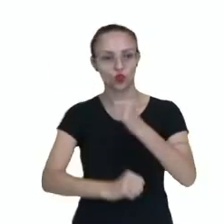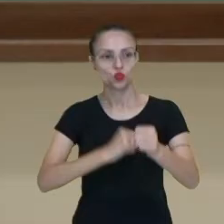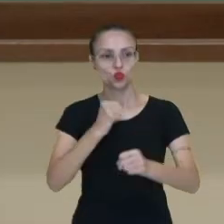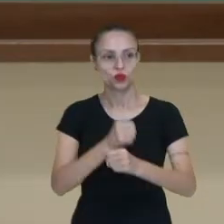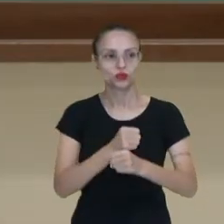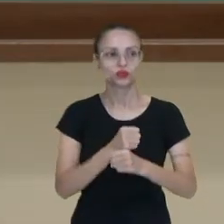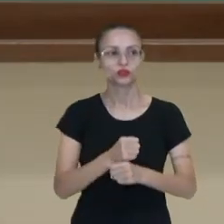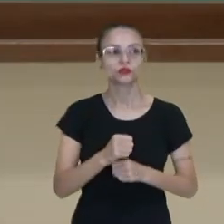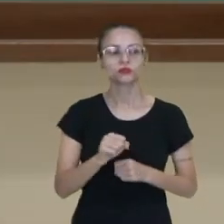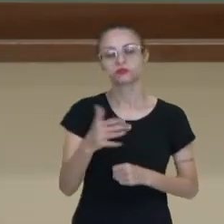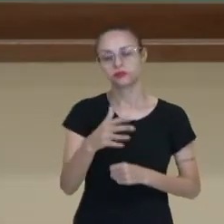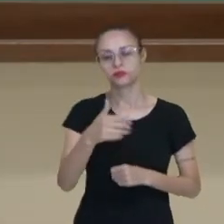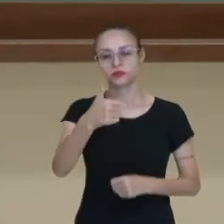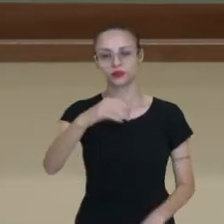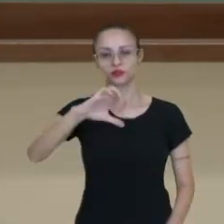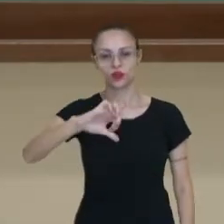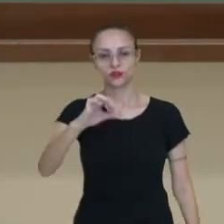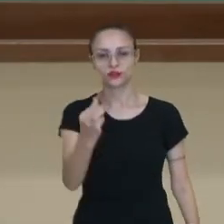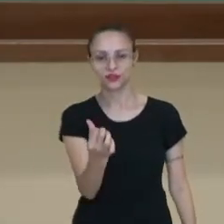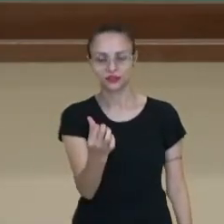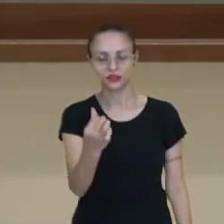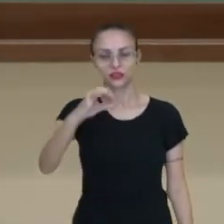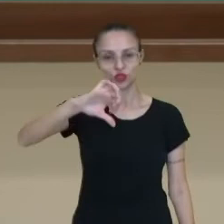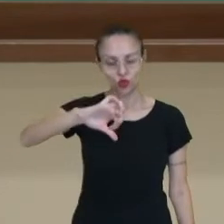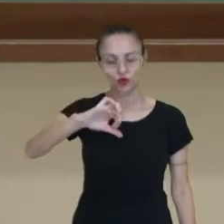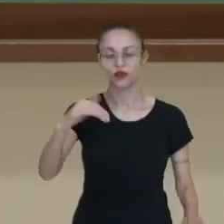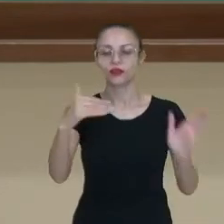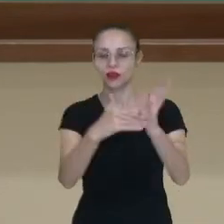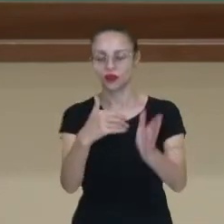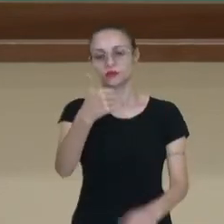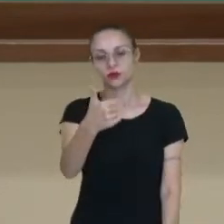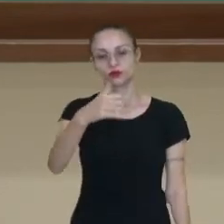isso ali entre 1969 até